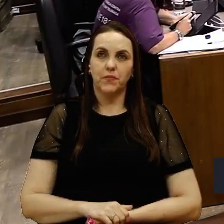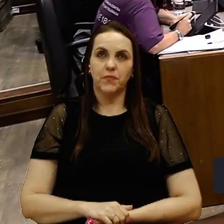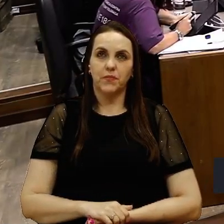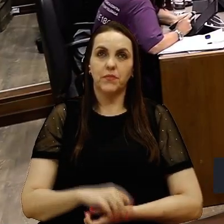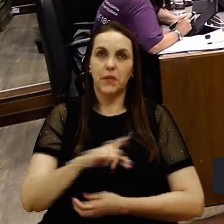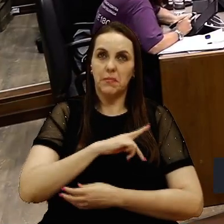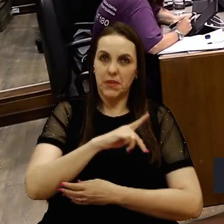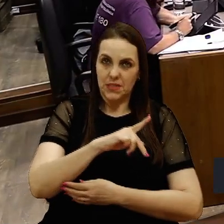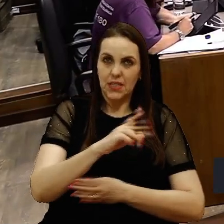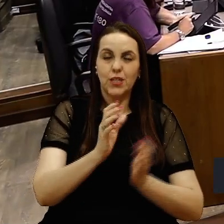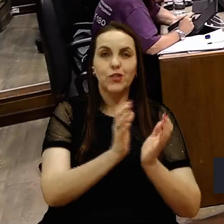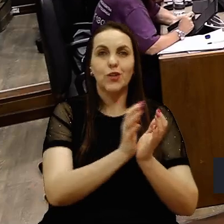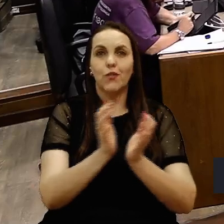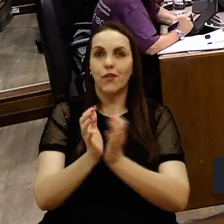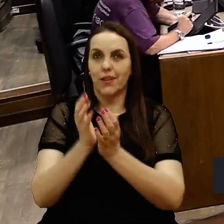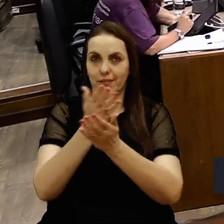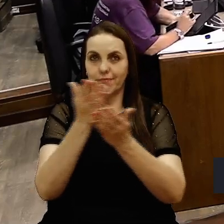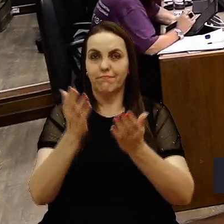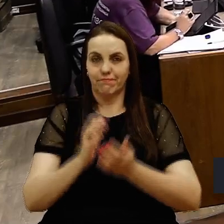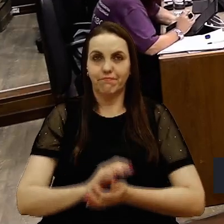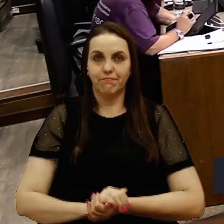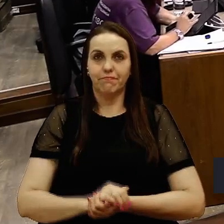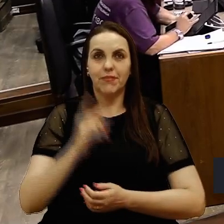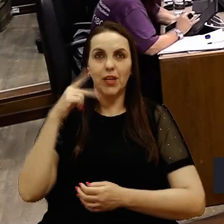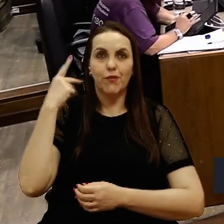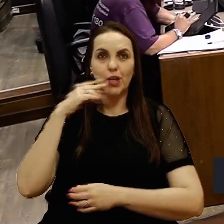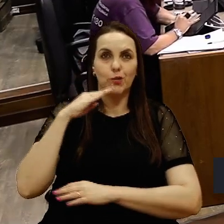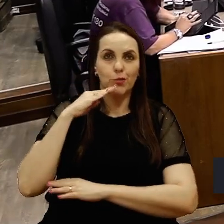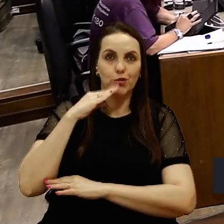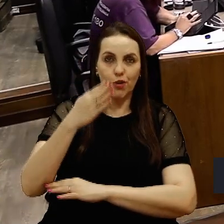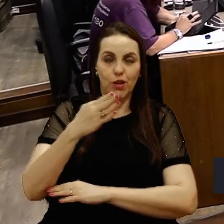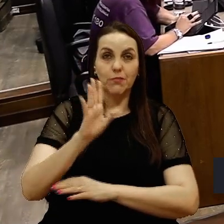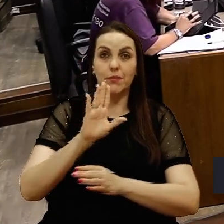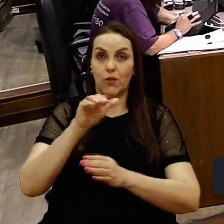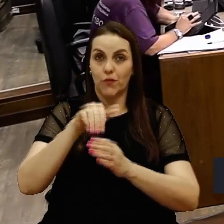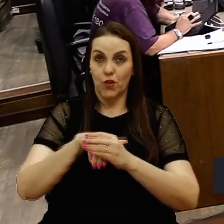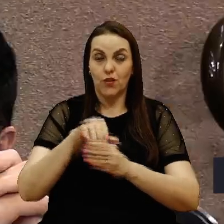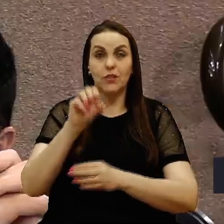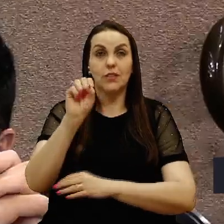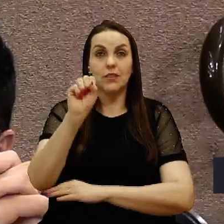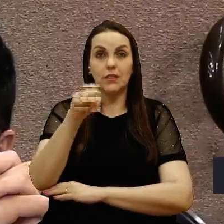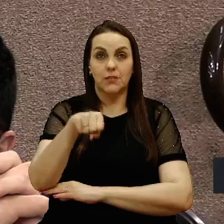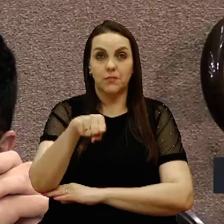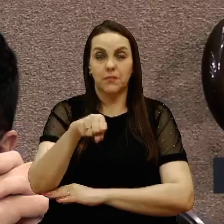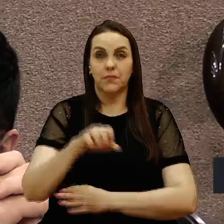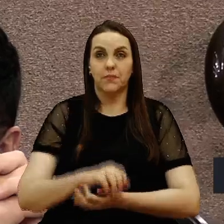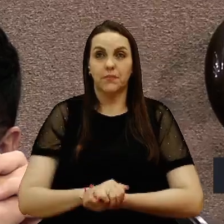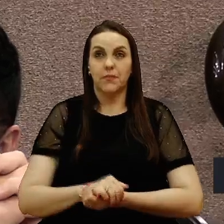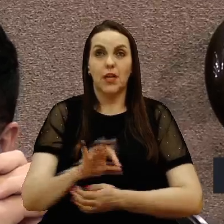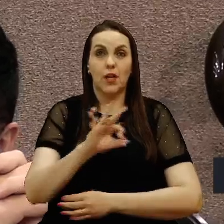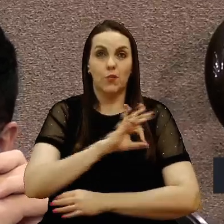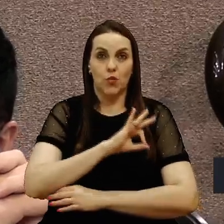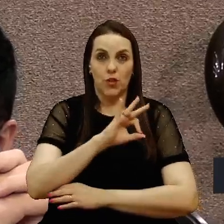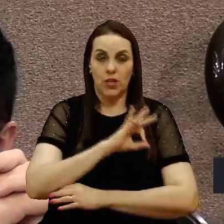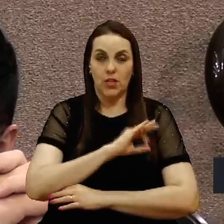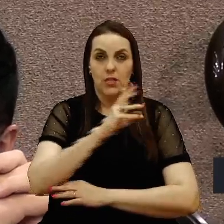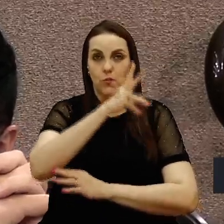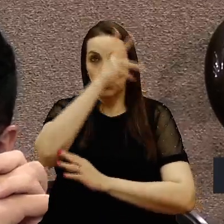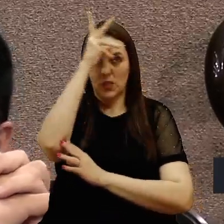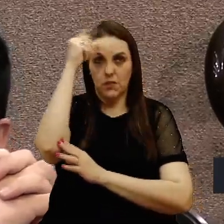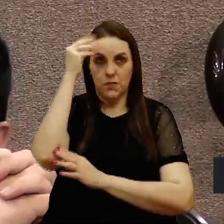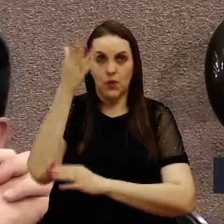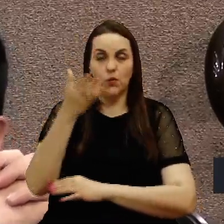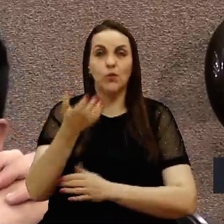Senhor presidente, nobres colegas, vereador Bortola, o meu voto é sim. A Polícia Municipal,